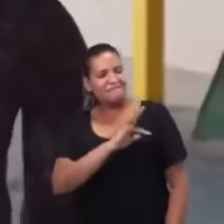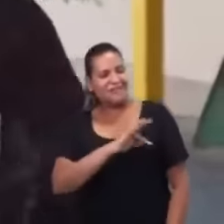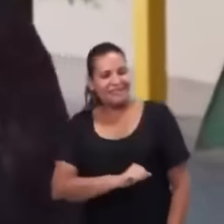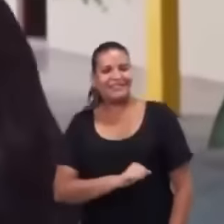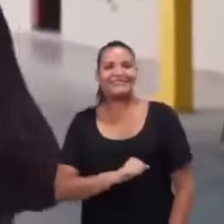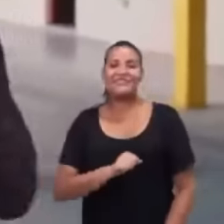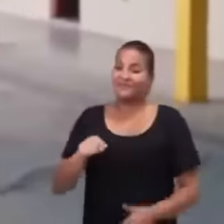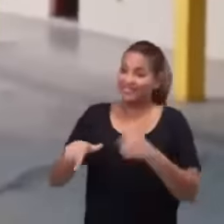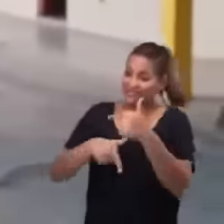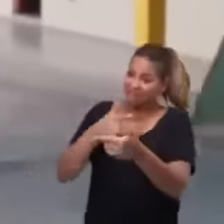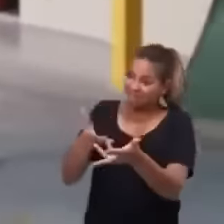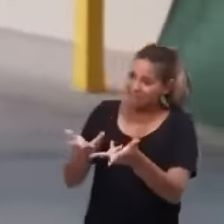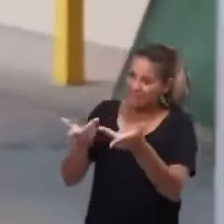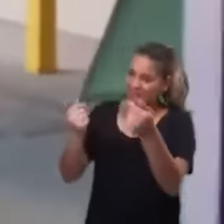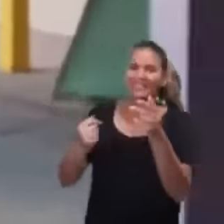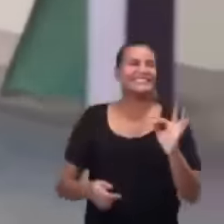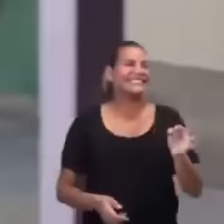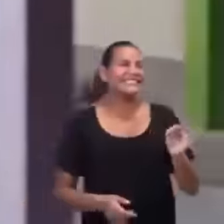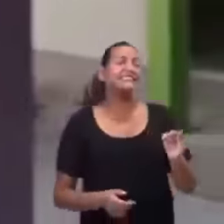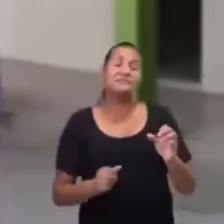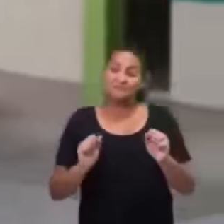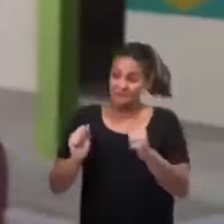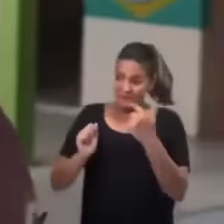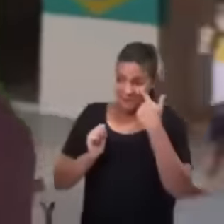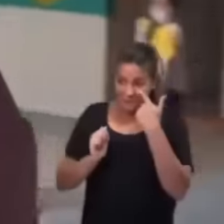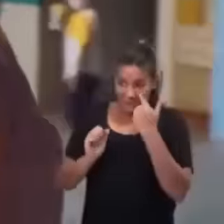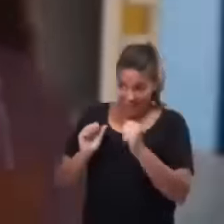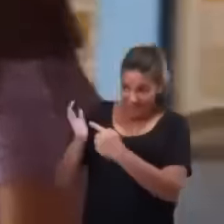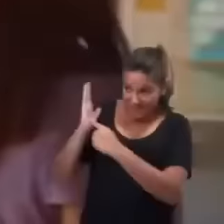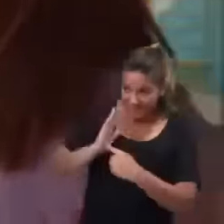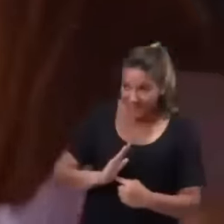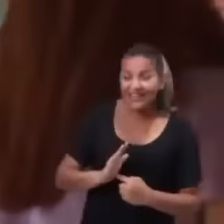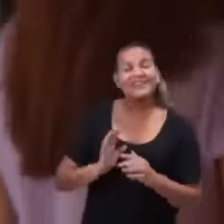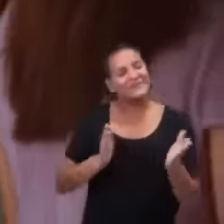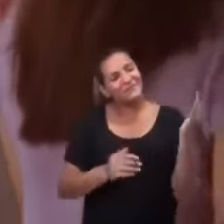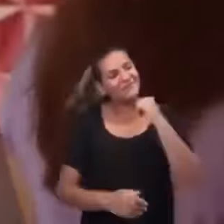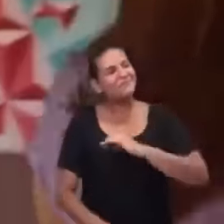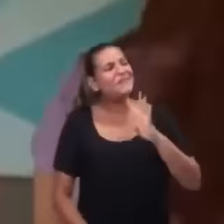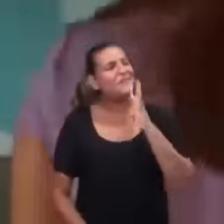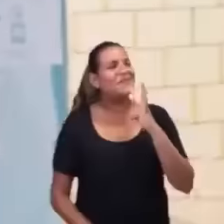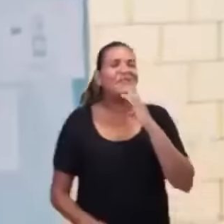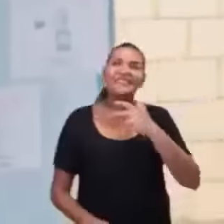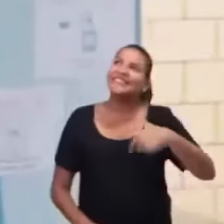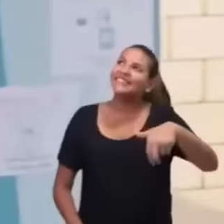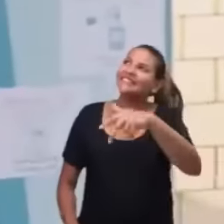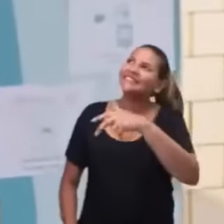trabalho maravilhoso. Me mostra um pouco. Vamos conhecer um pouco.